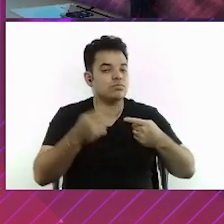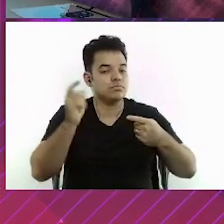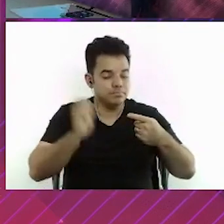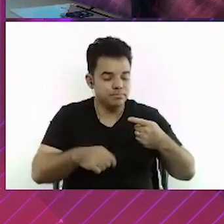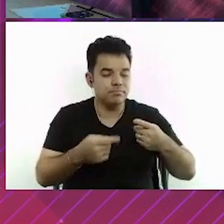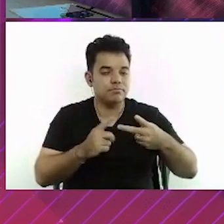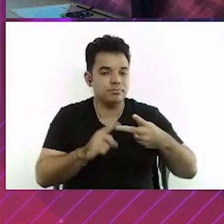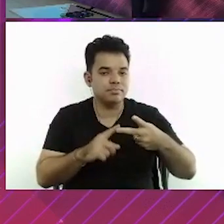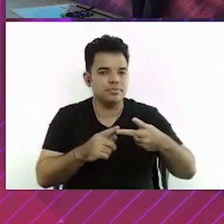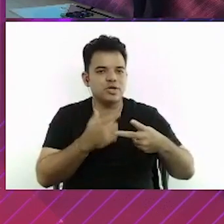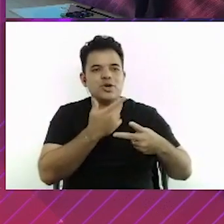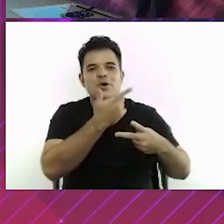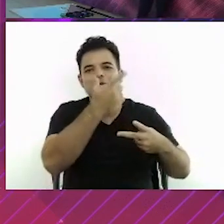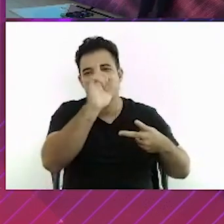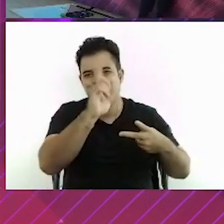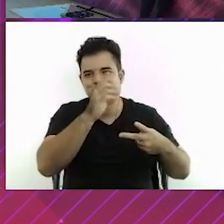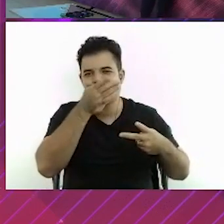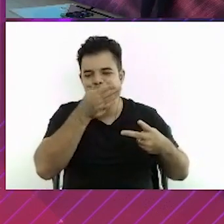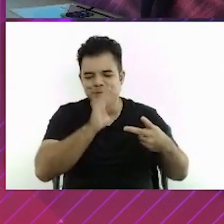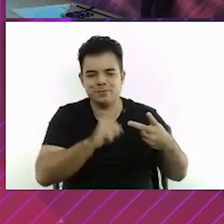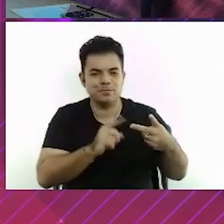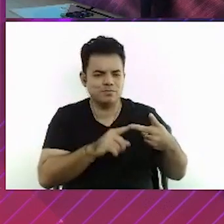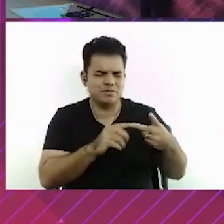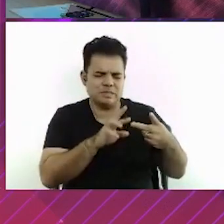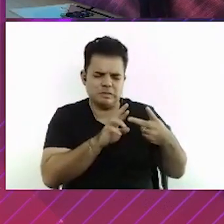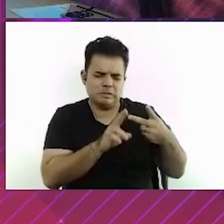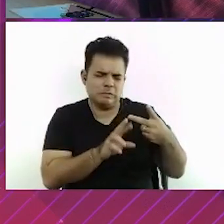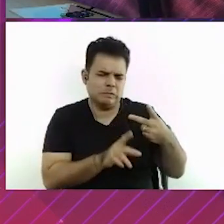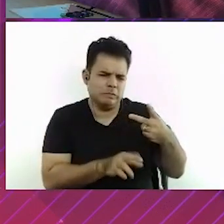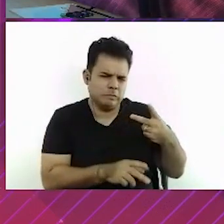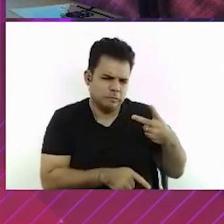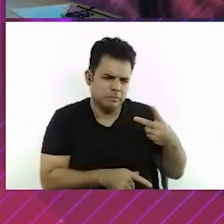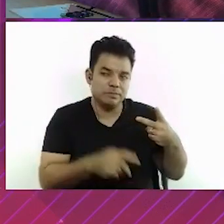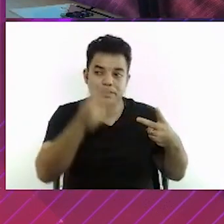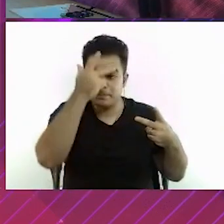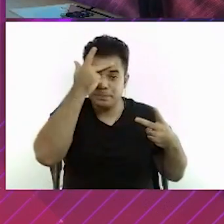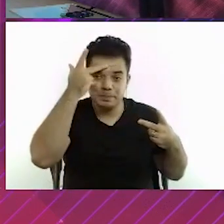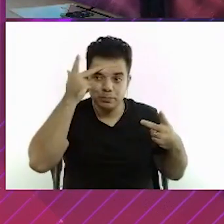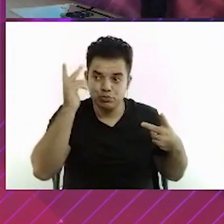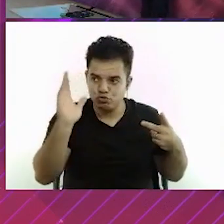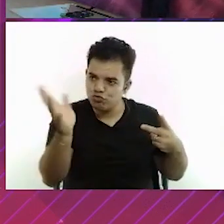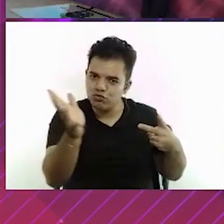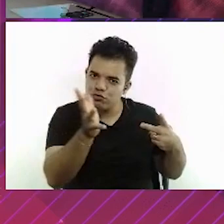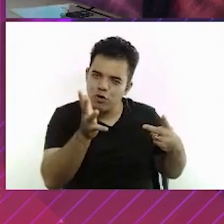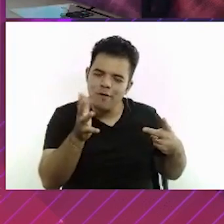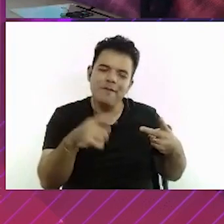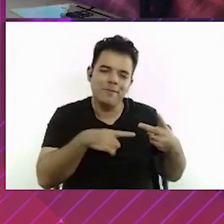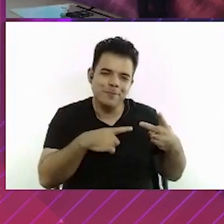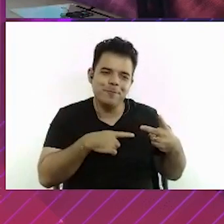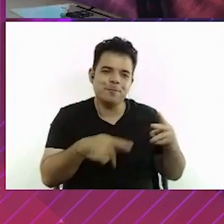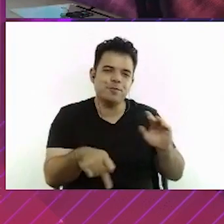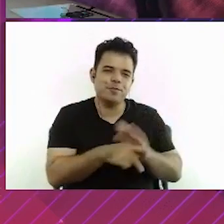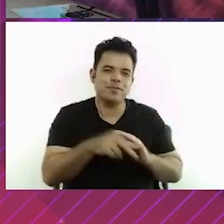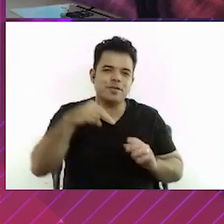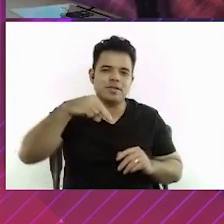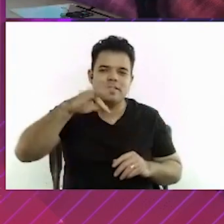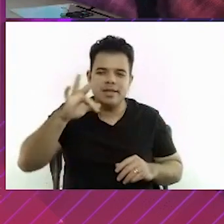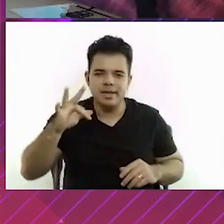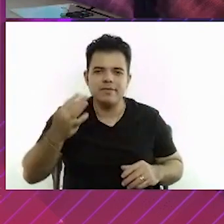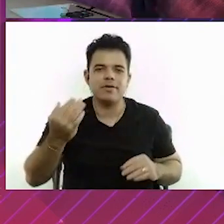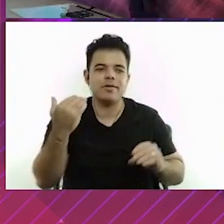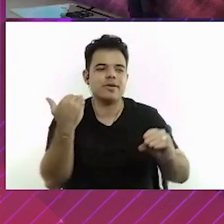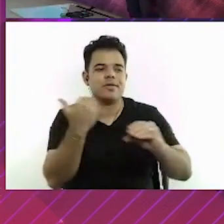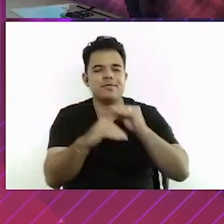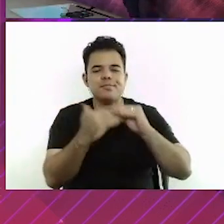digamos que nessa outra fila você tenha vários consumidores também. Pode ter a emissão da nota fiscal, pode ter um e-mail, pode